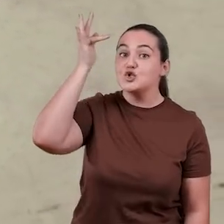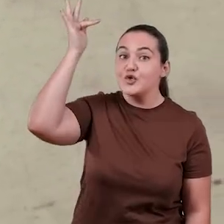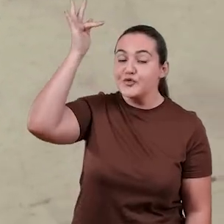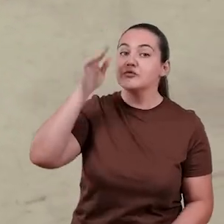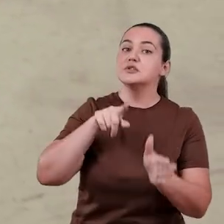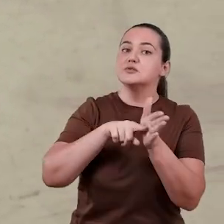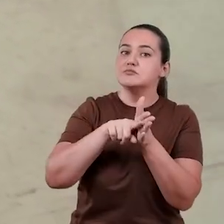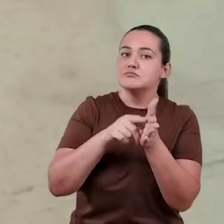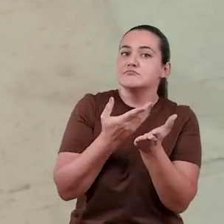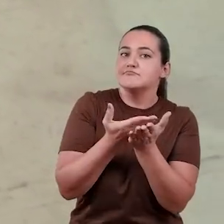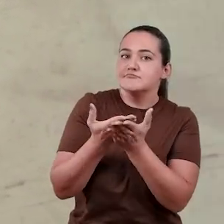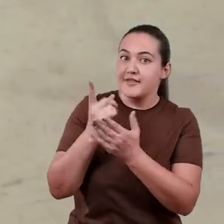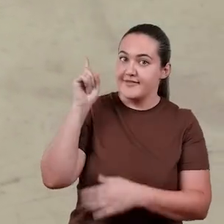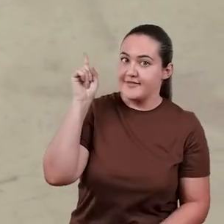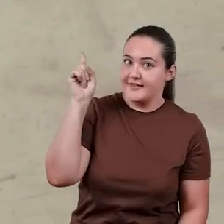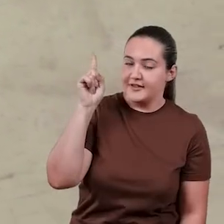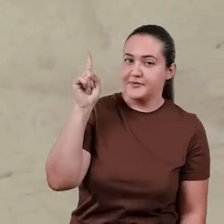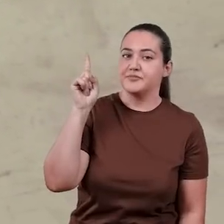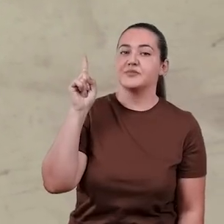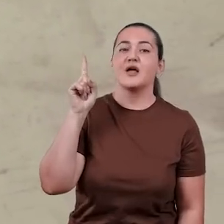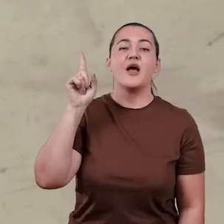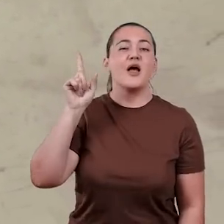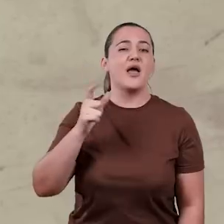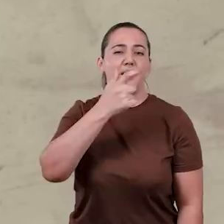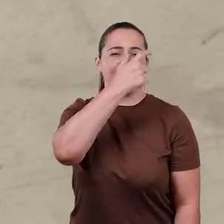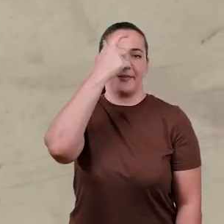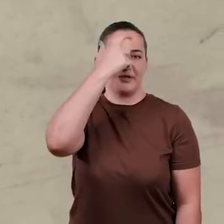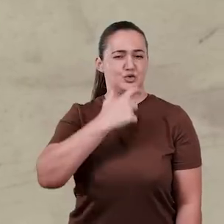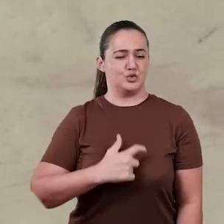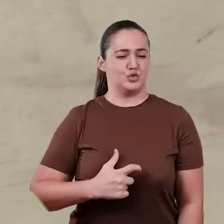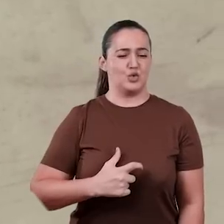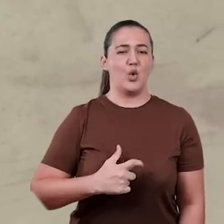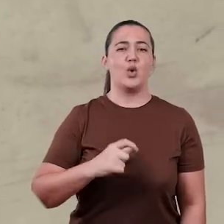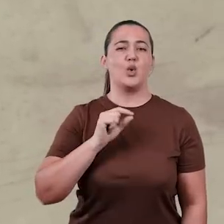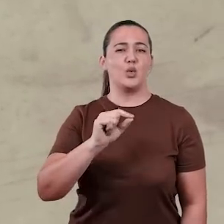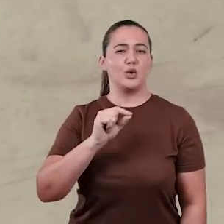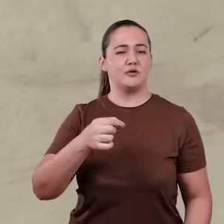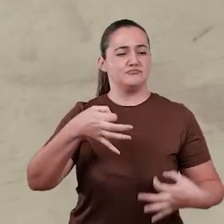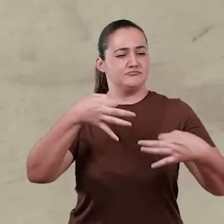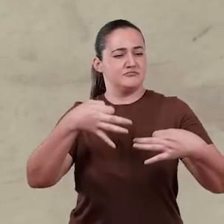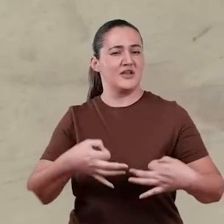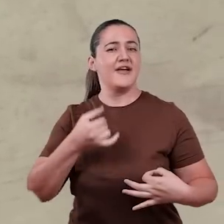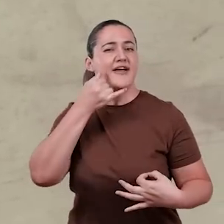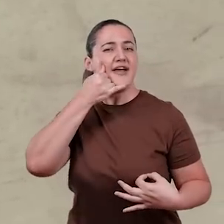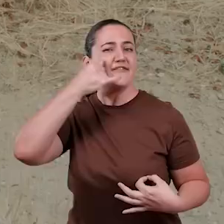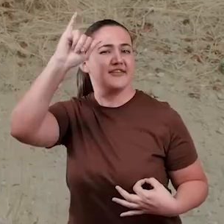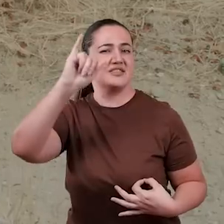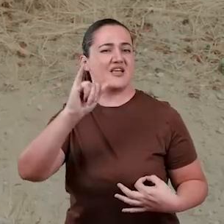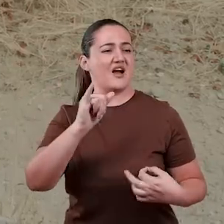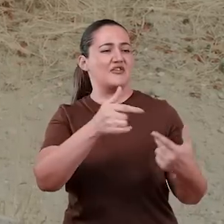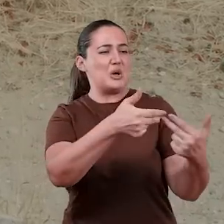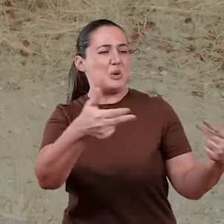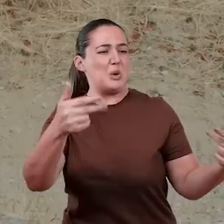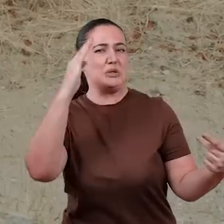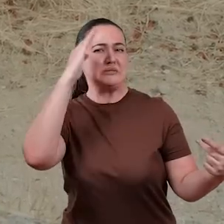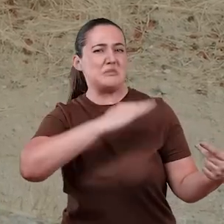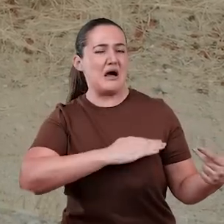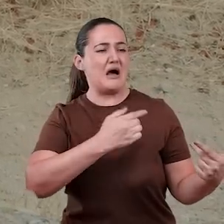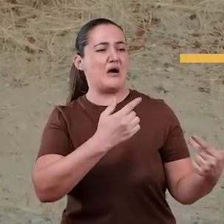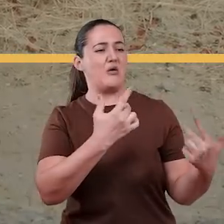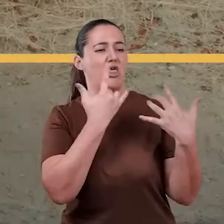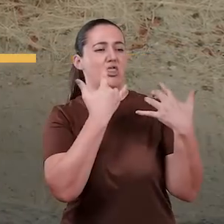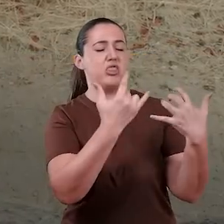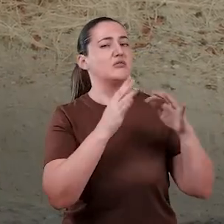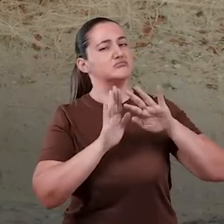estoico. Dizem os historiadores que Marco Aurélio era alguém austero, que evitava o mundanismo, evitava coisas que